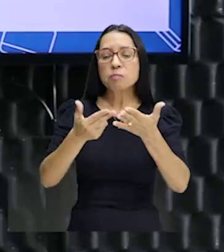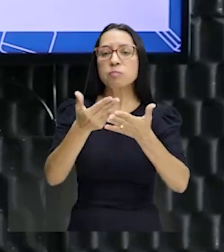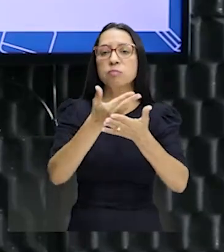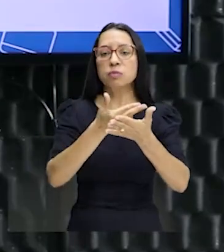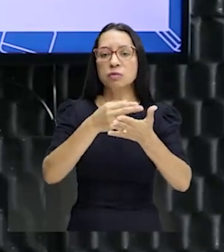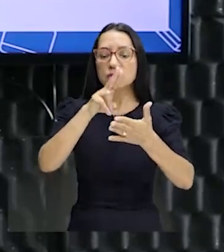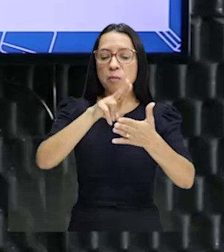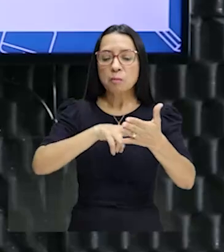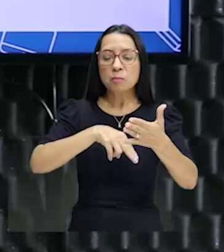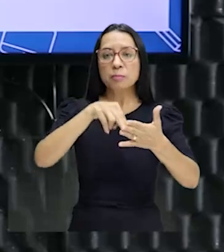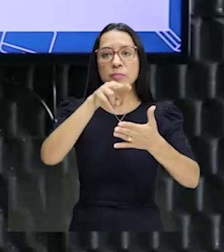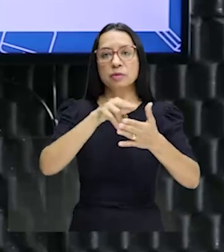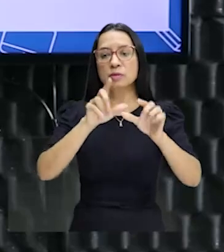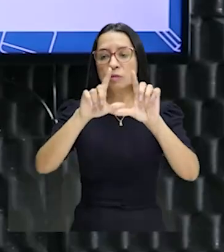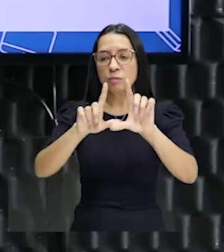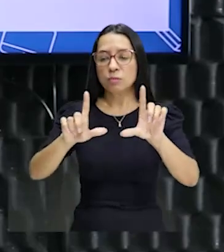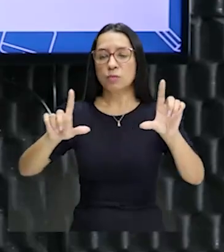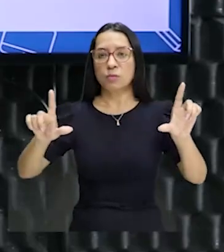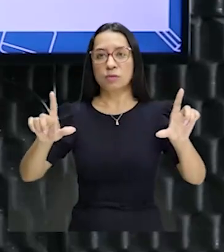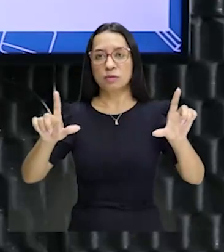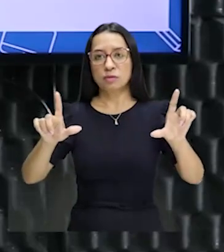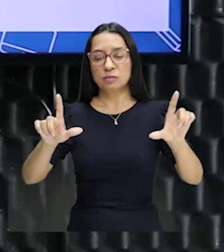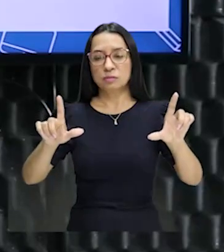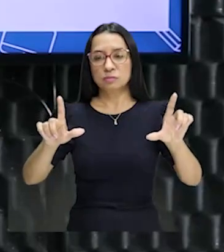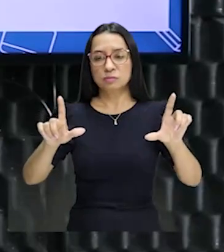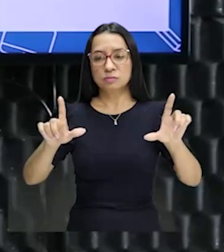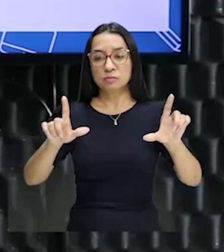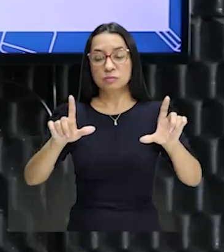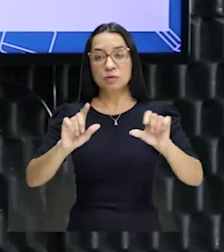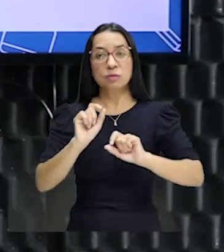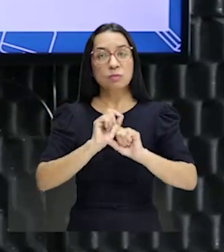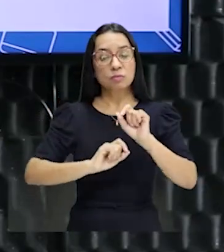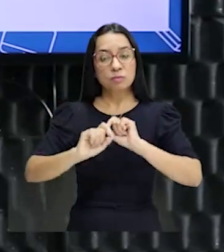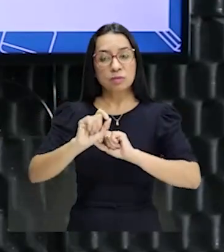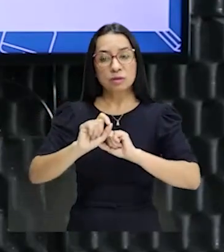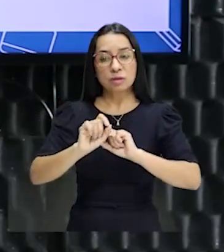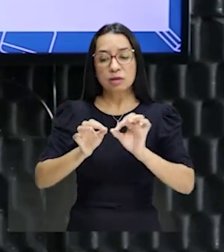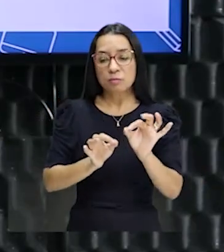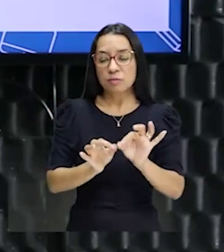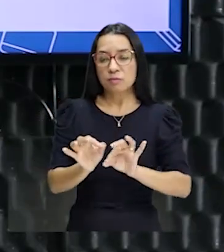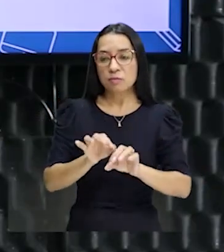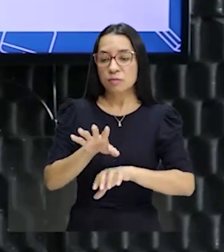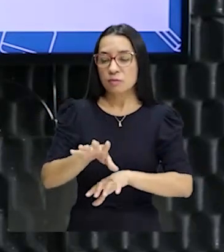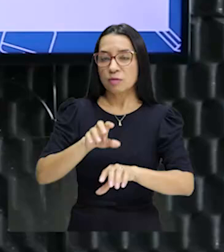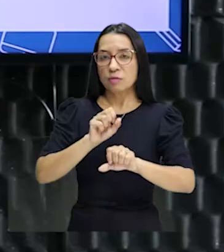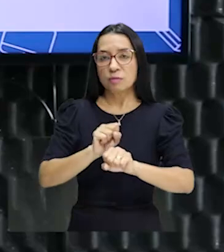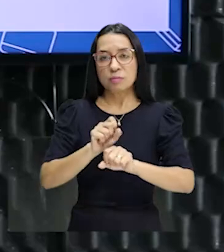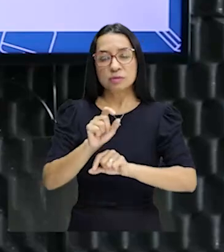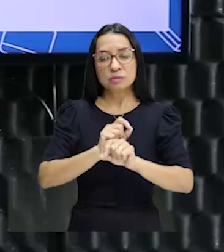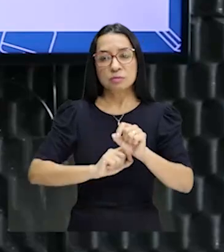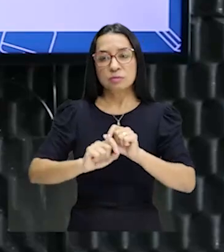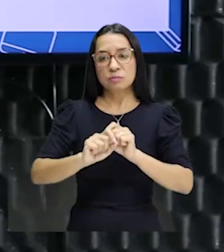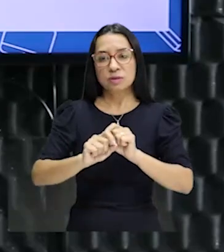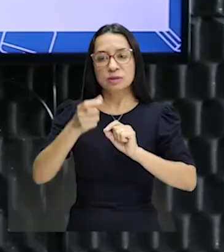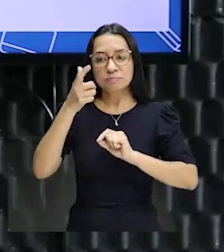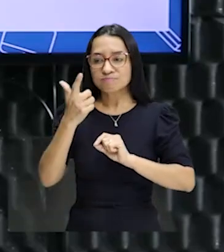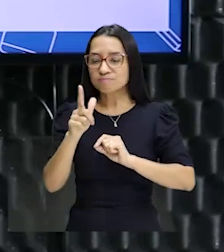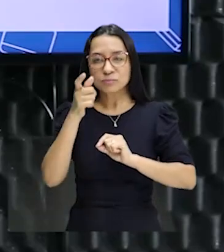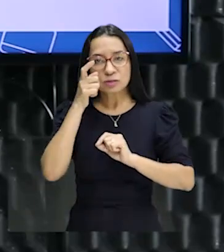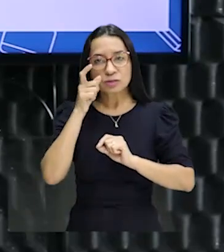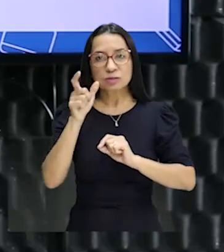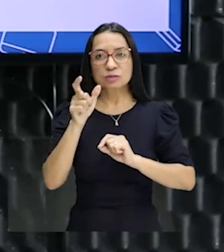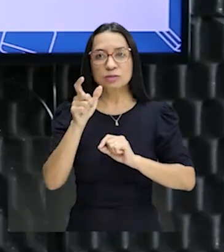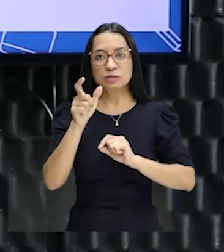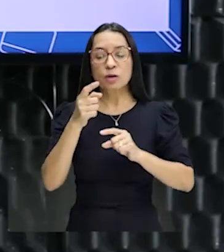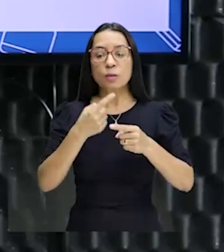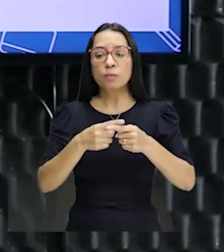utilizadas. É uma formação que desinteressada, porque a minha função de professor, eu estar aqui ministrando essa